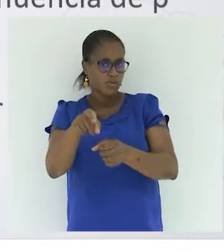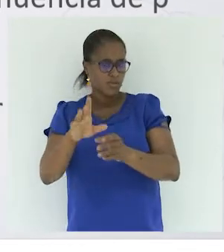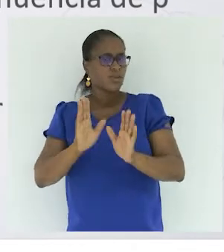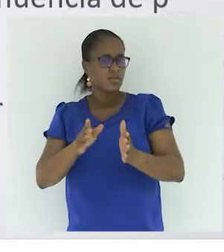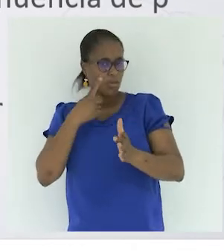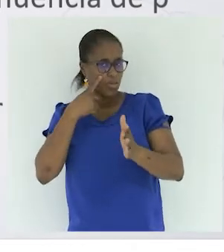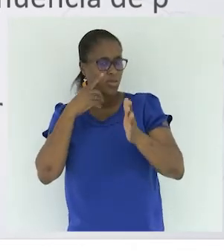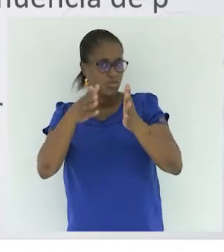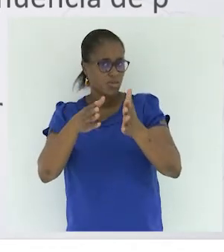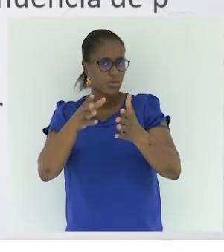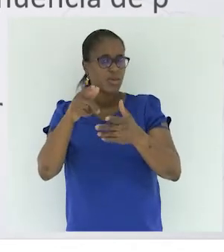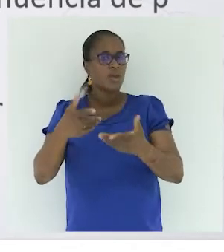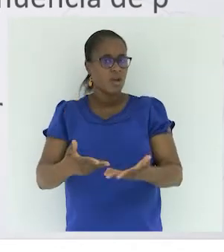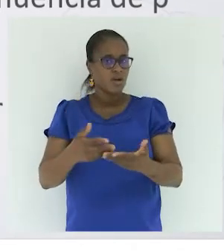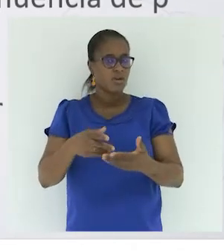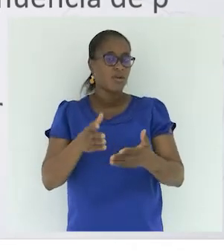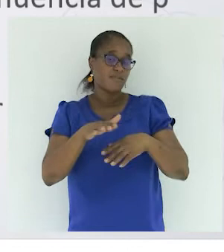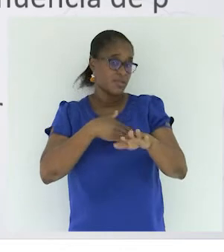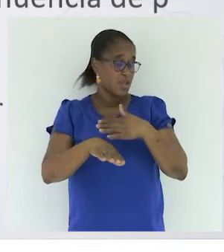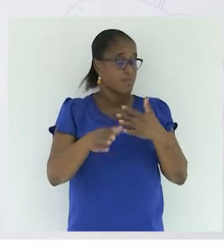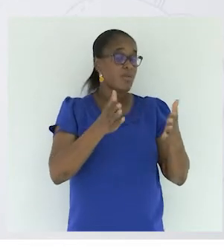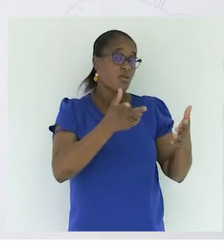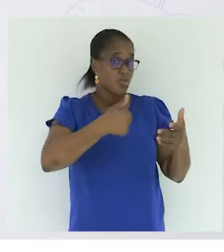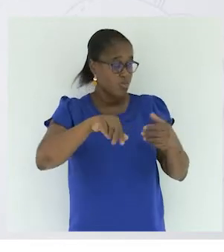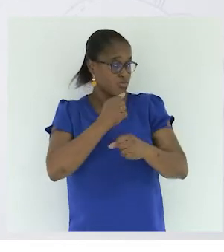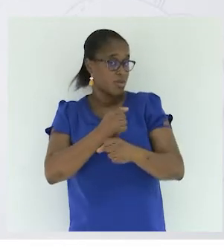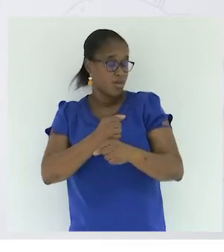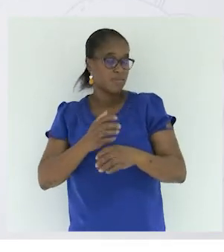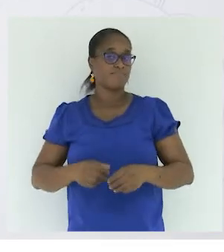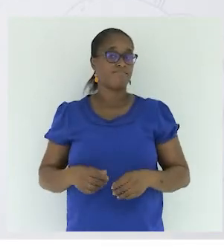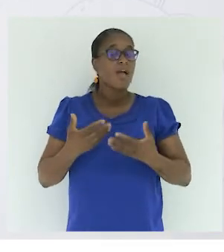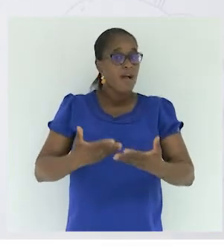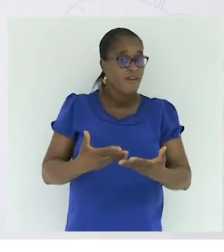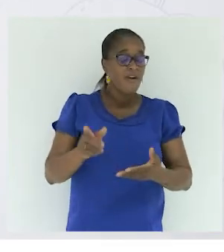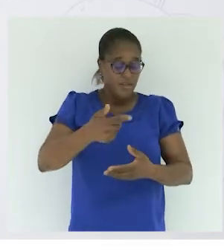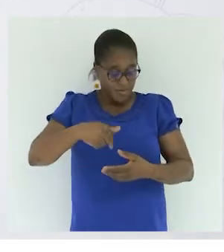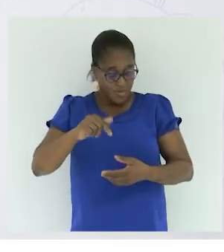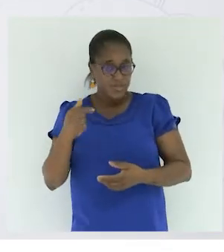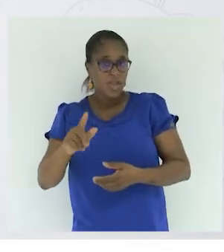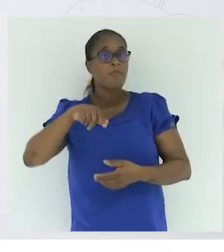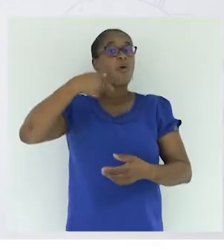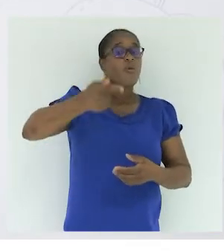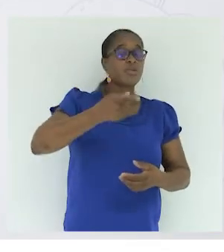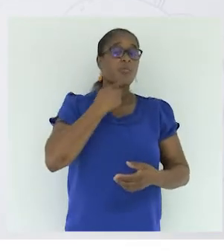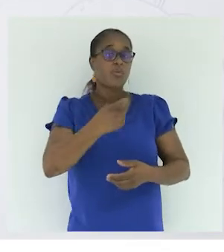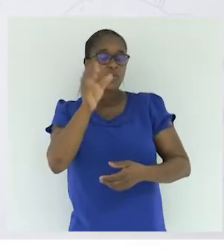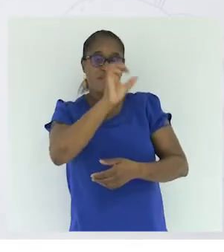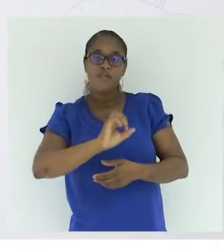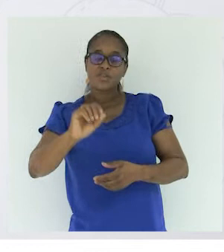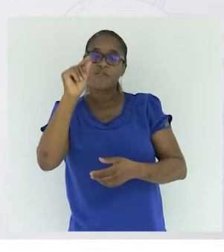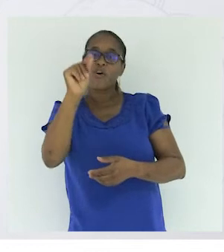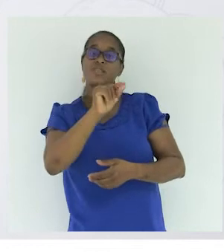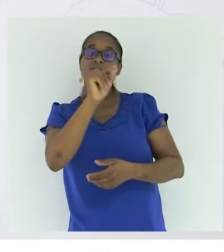Estejamos atentos e façamos a nossa parte. Agora nós temos uma outra pergunta. Vocês vão